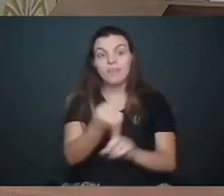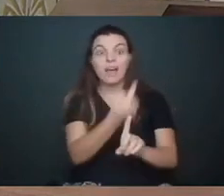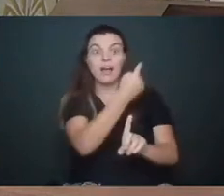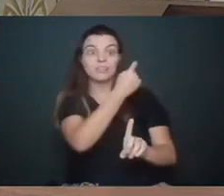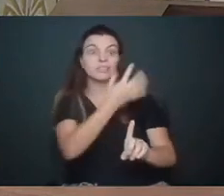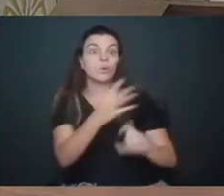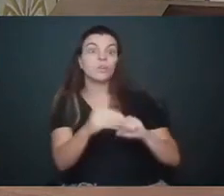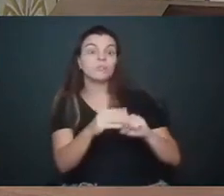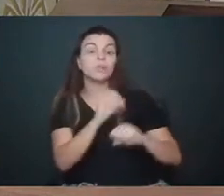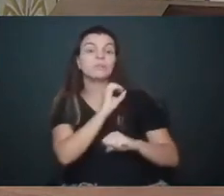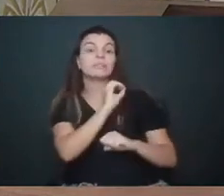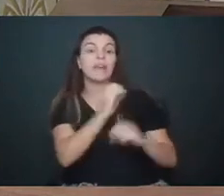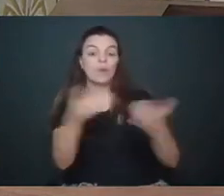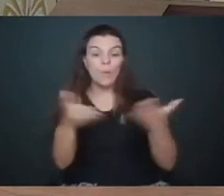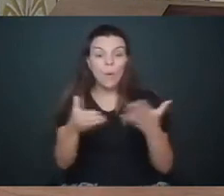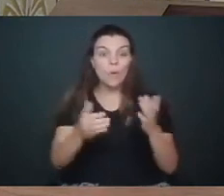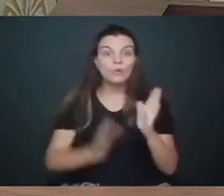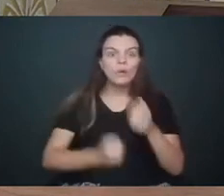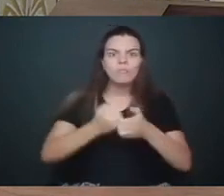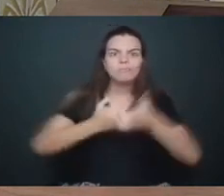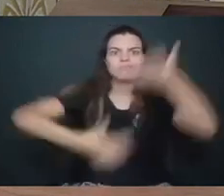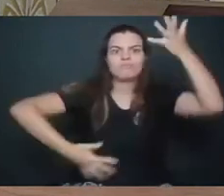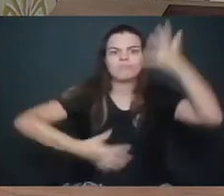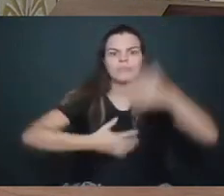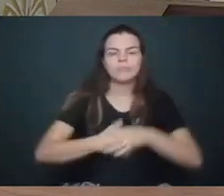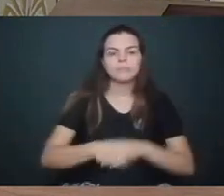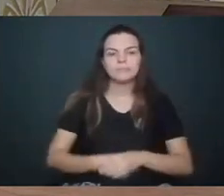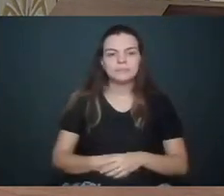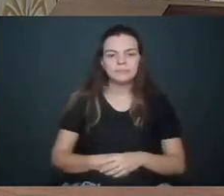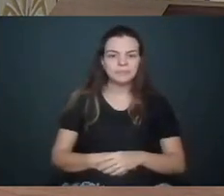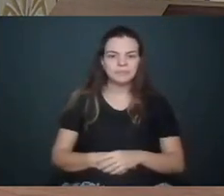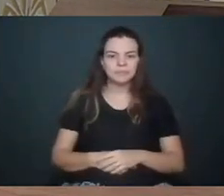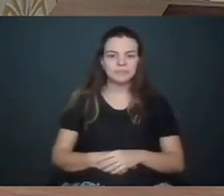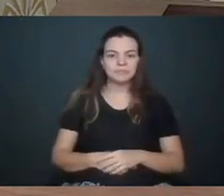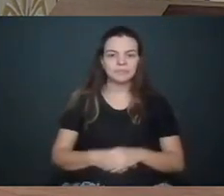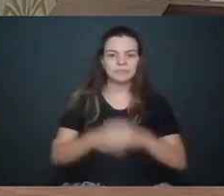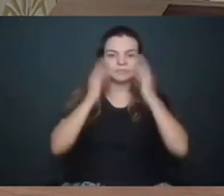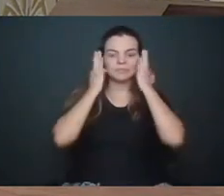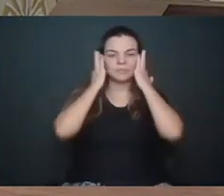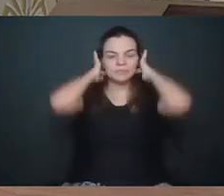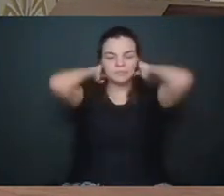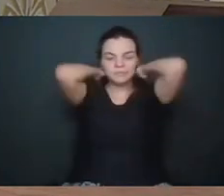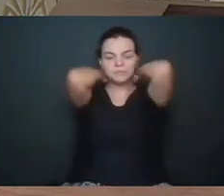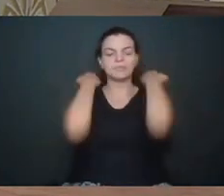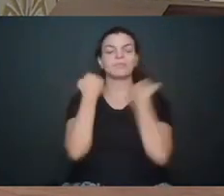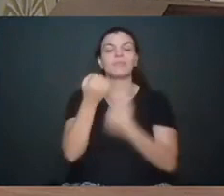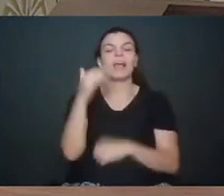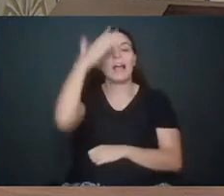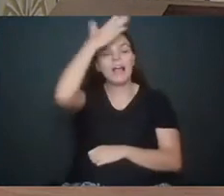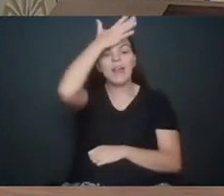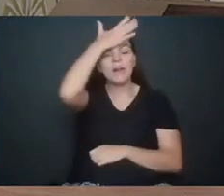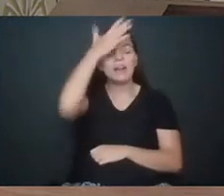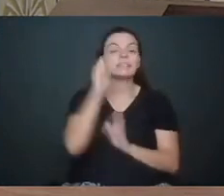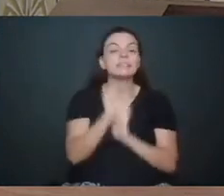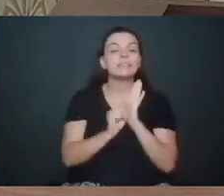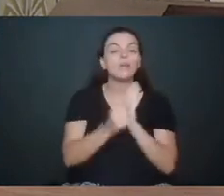isso que eu digo, pessoal, araucária, século XX, ainda tem gente ainda no século XX, não